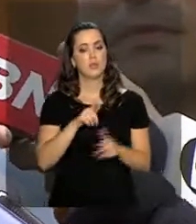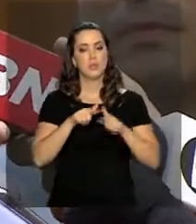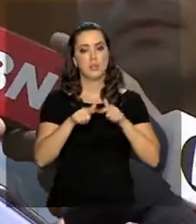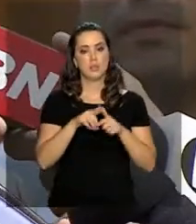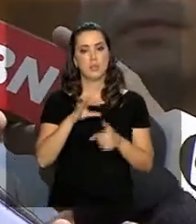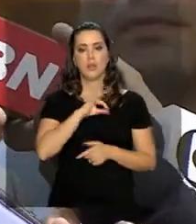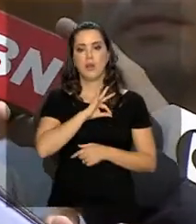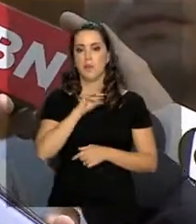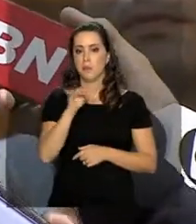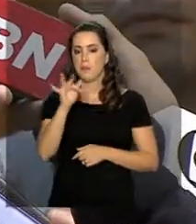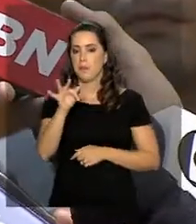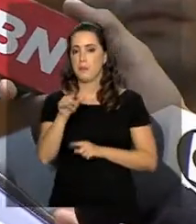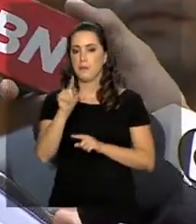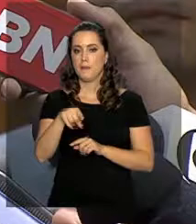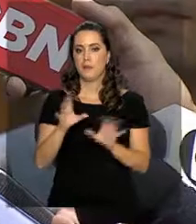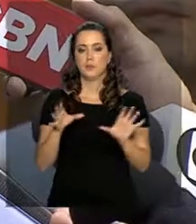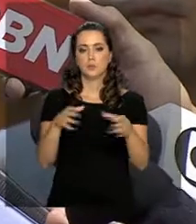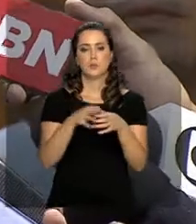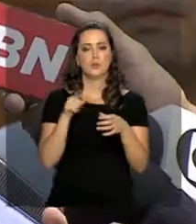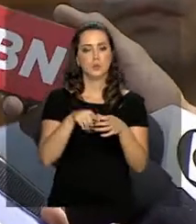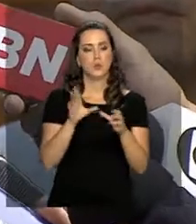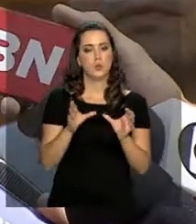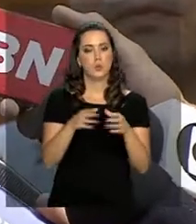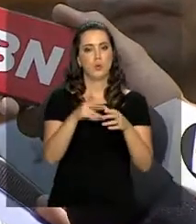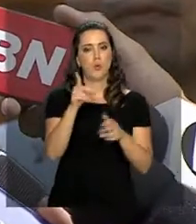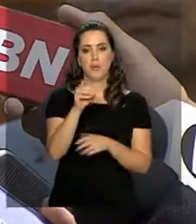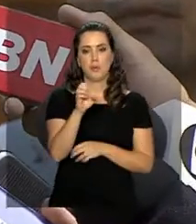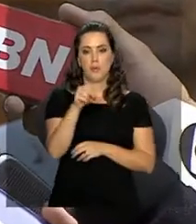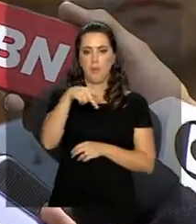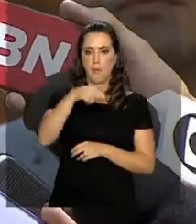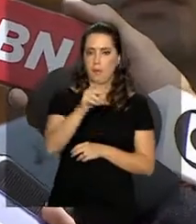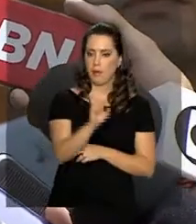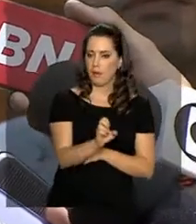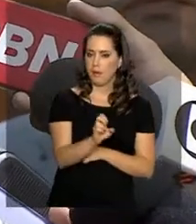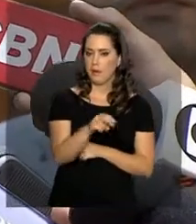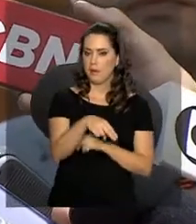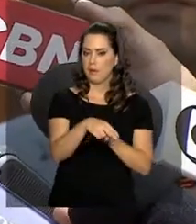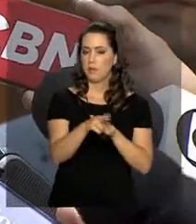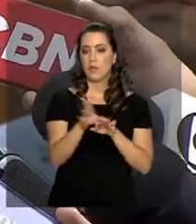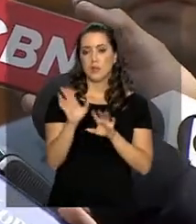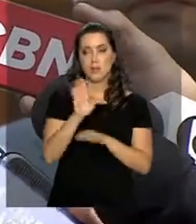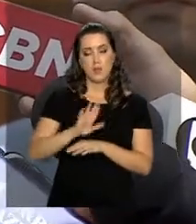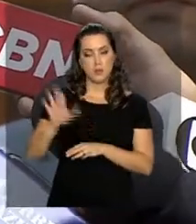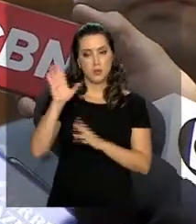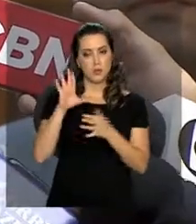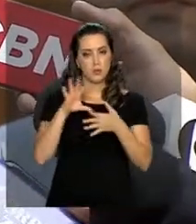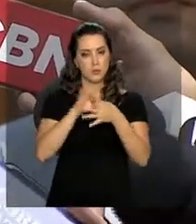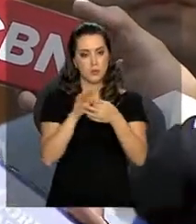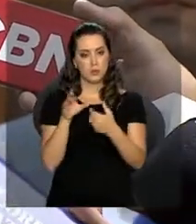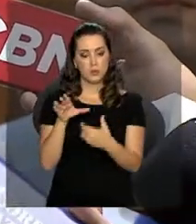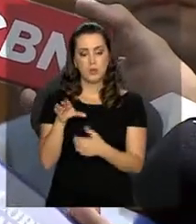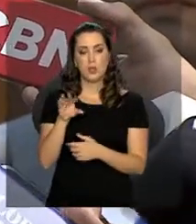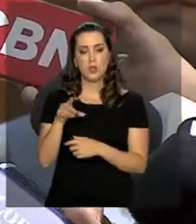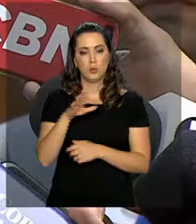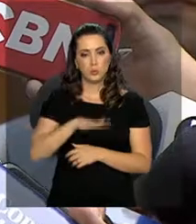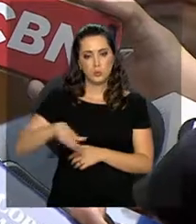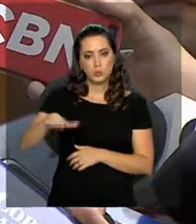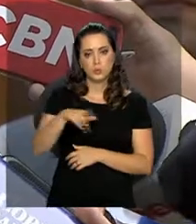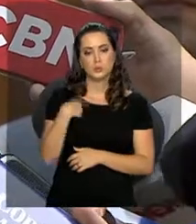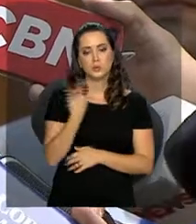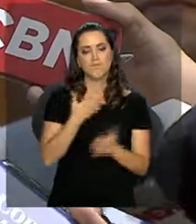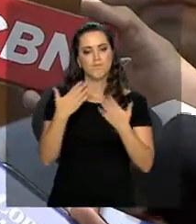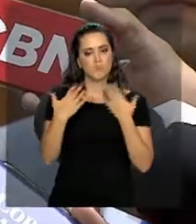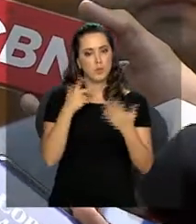da polícia federal e do departamento penitenciário nacional em conjunto com forças locais e o nosso balanço